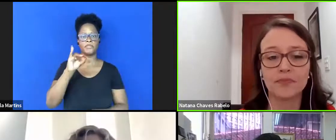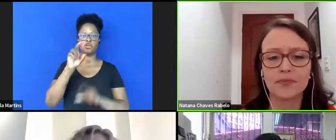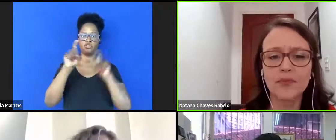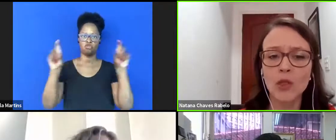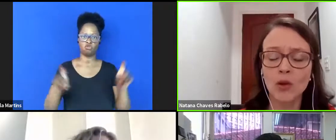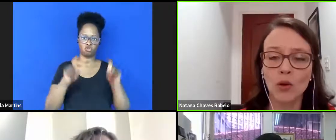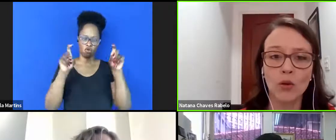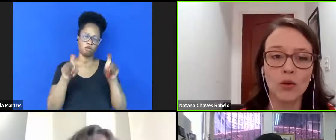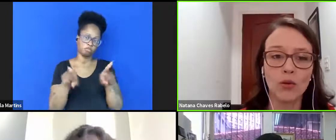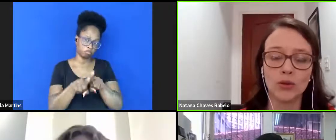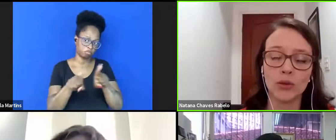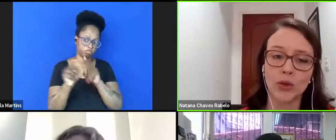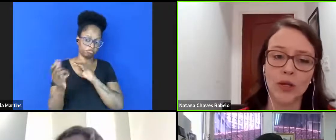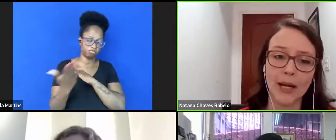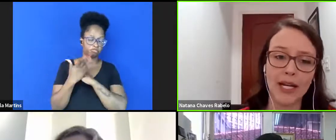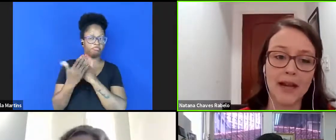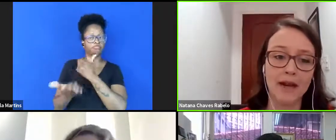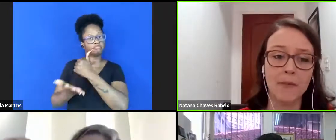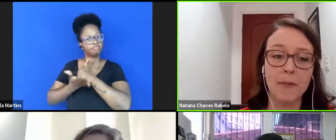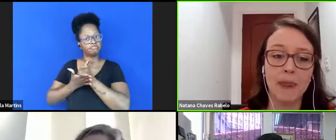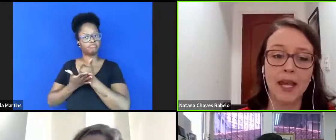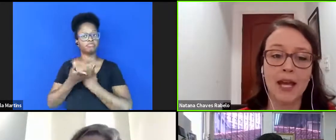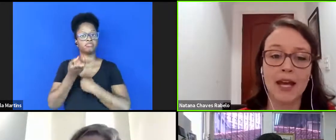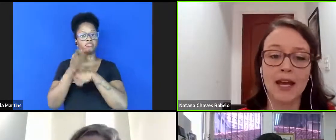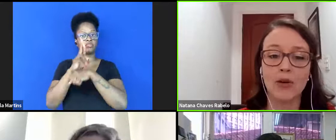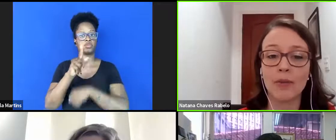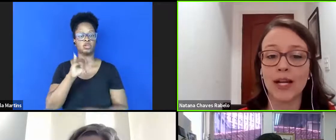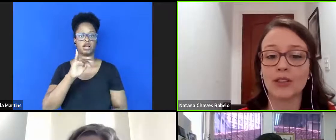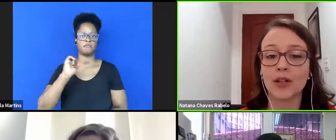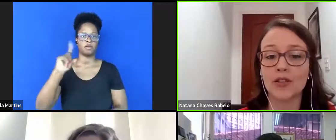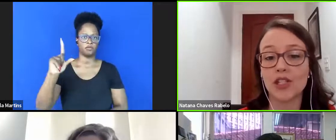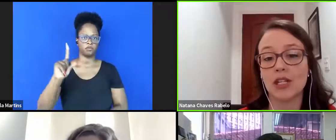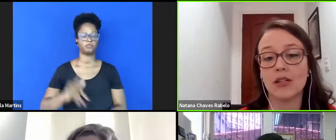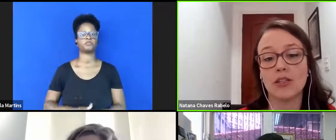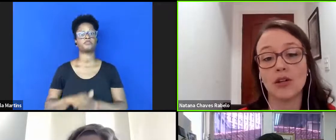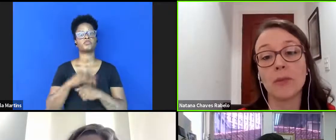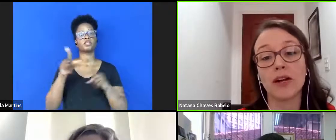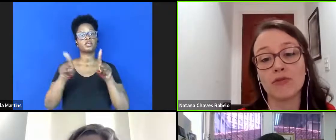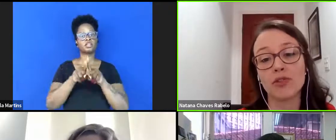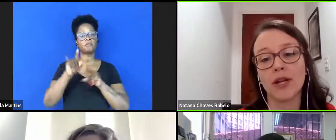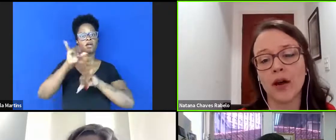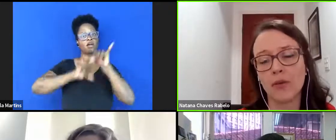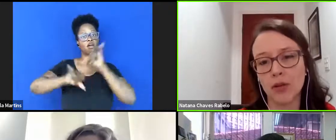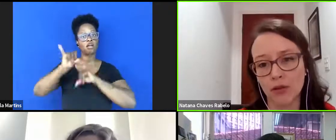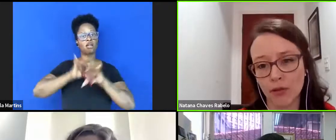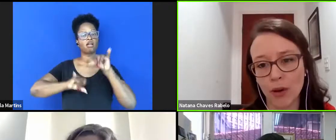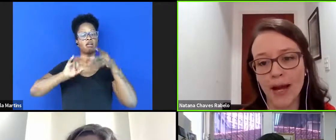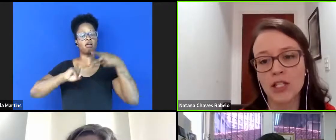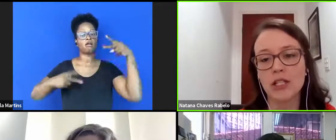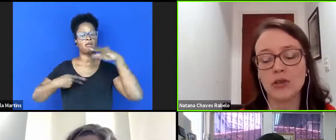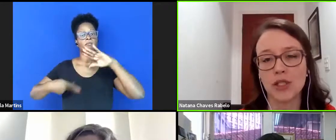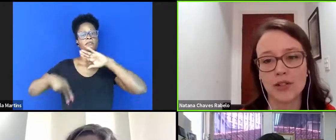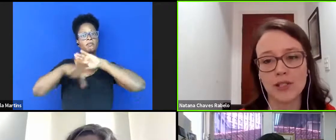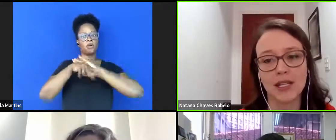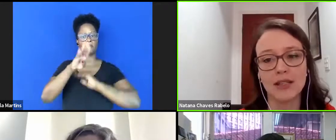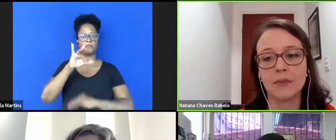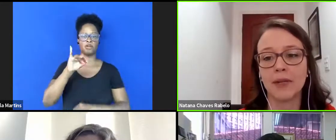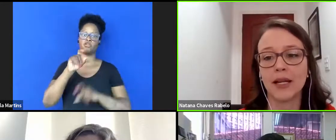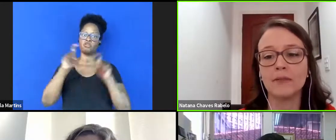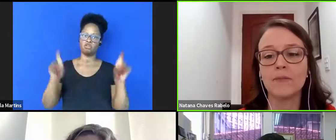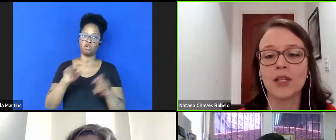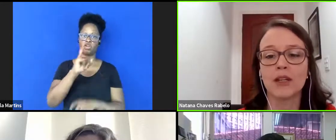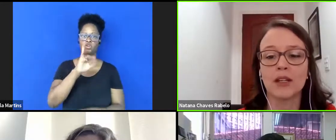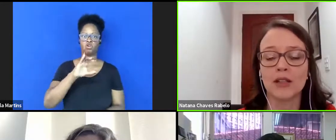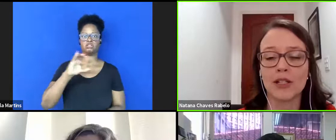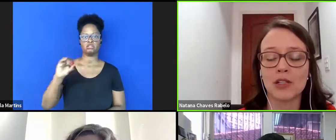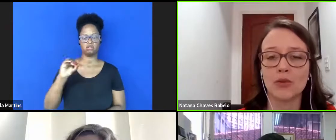Rachou, com o Dr. Gabriel, o laboratório de genômica funcional e bioinformática do IOC